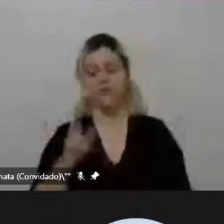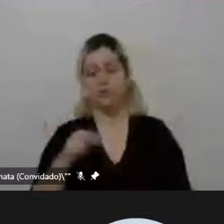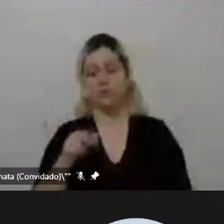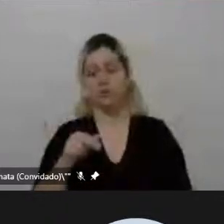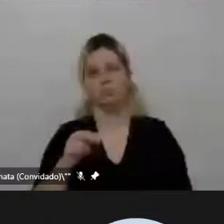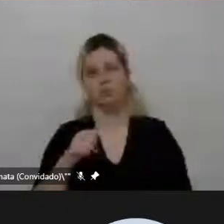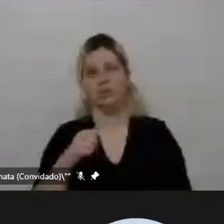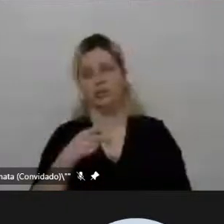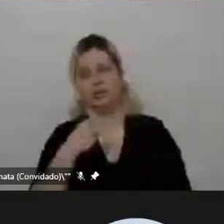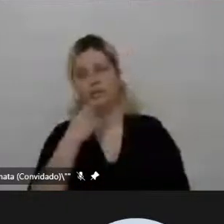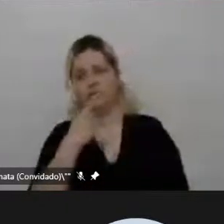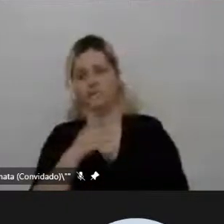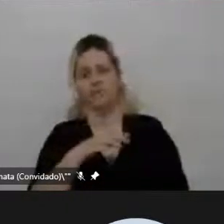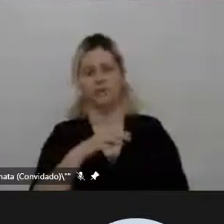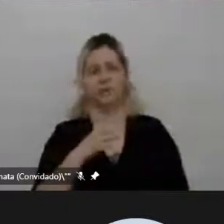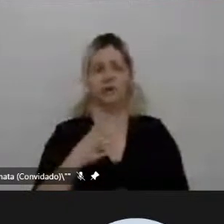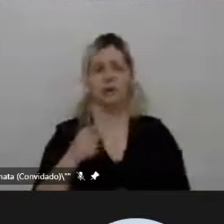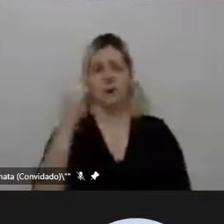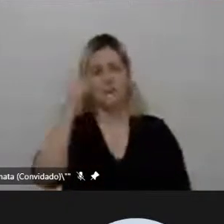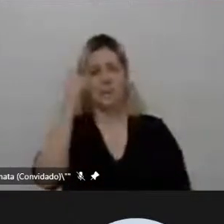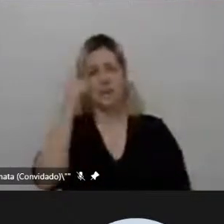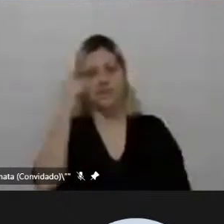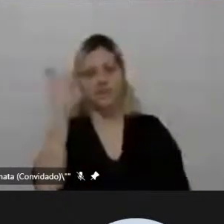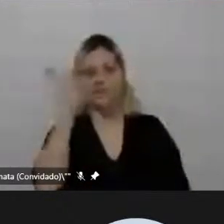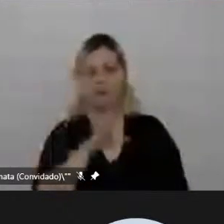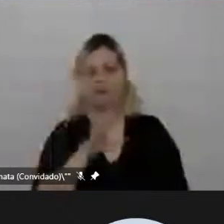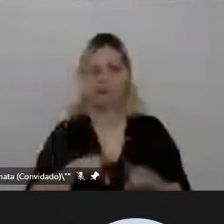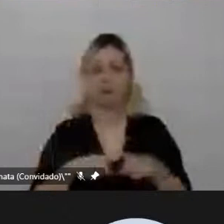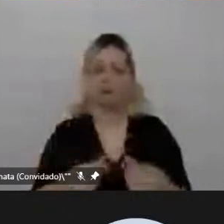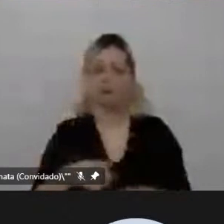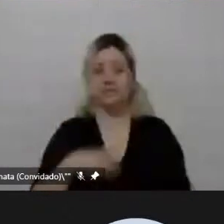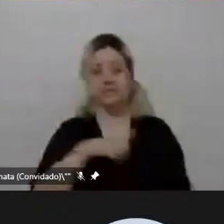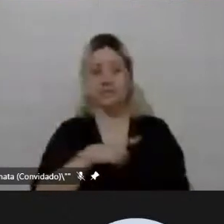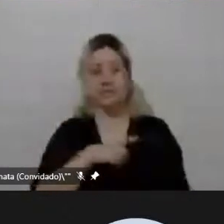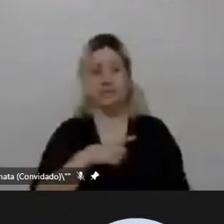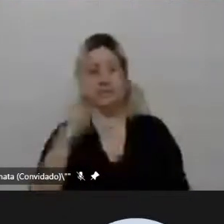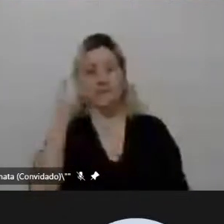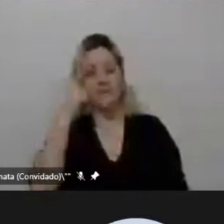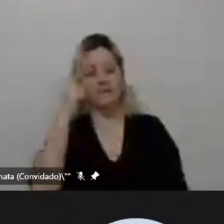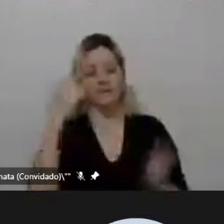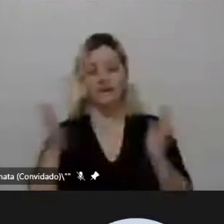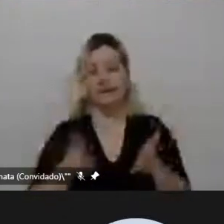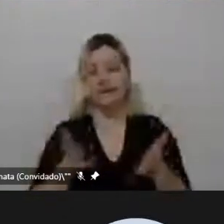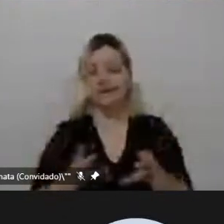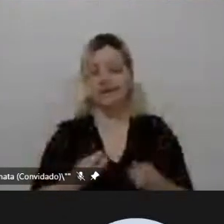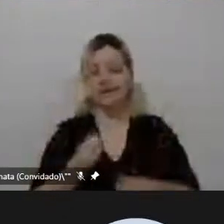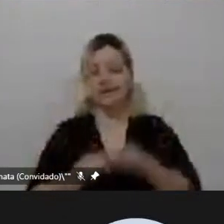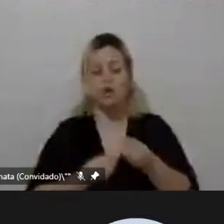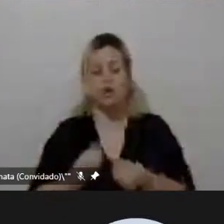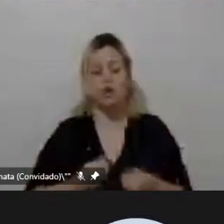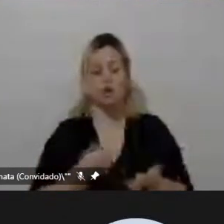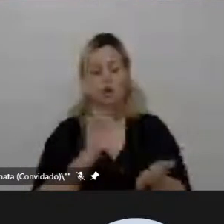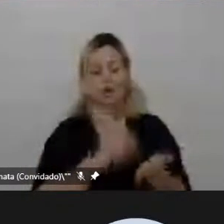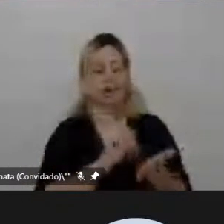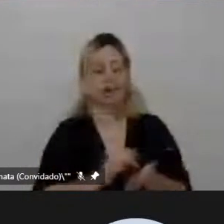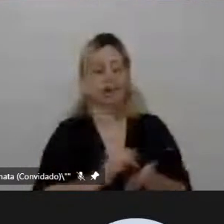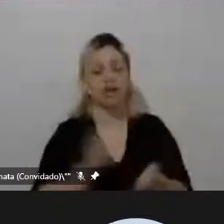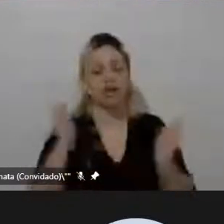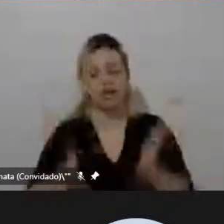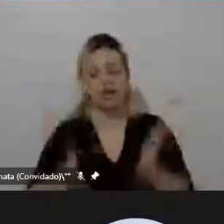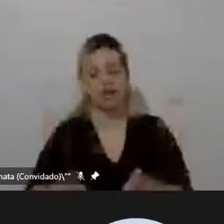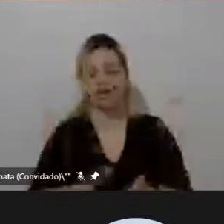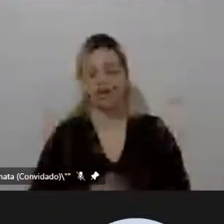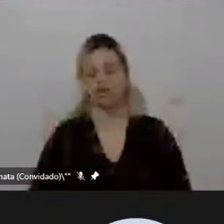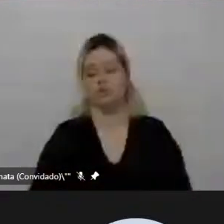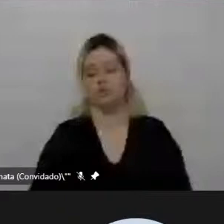a gente tem que ser realista, tem hora, né? E agora é hora de ser realista para achar saídas. Nós vamos